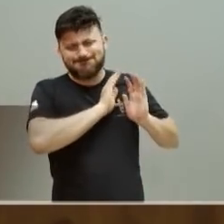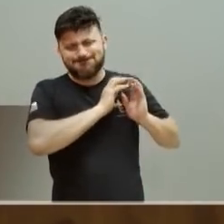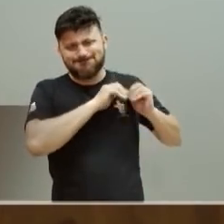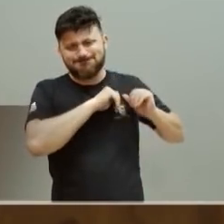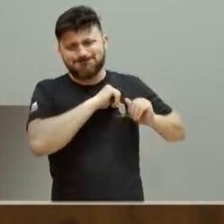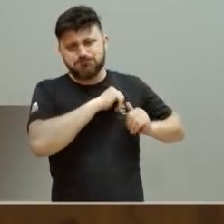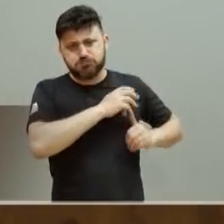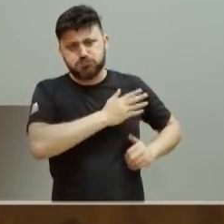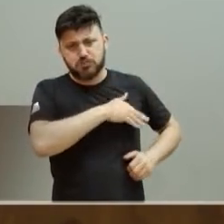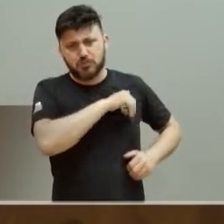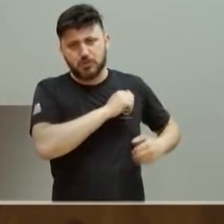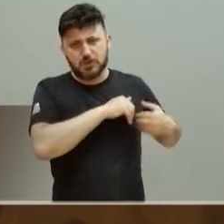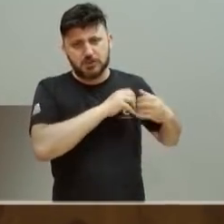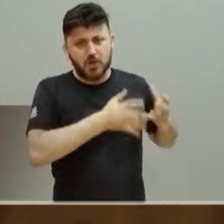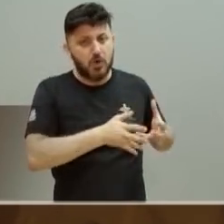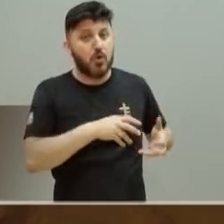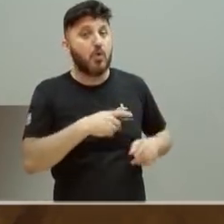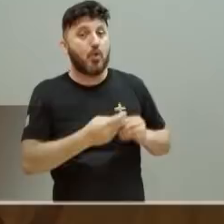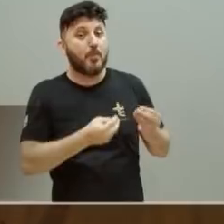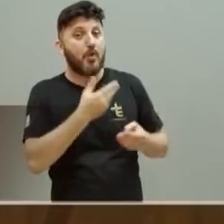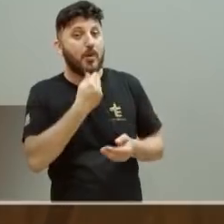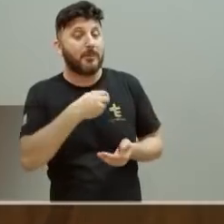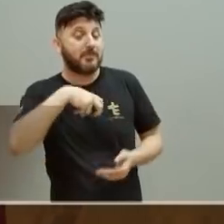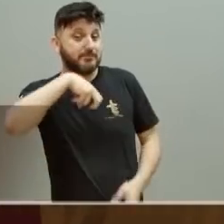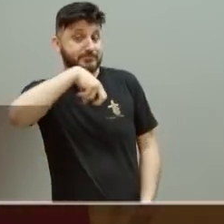de joelhos.